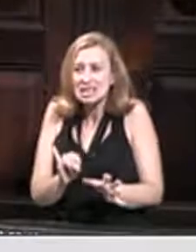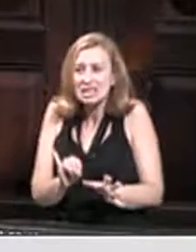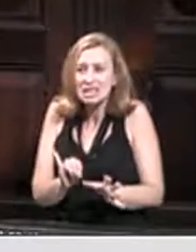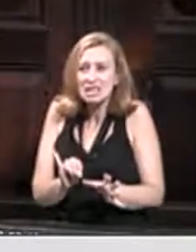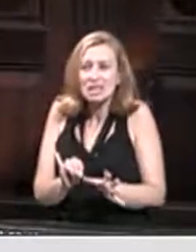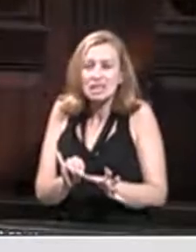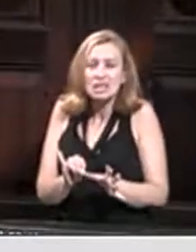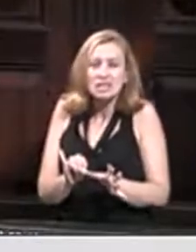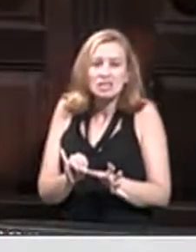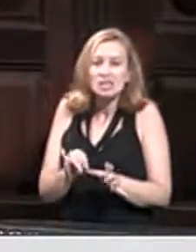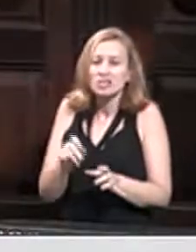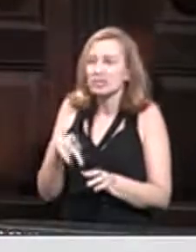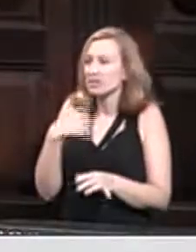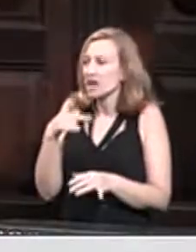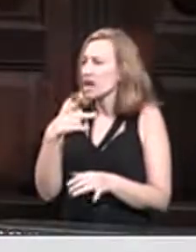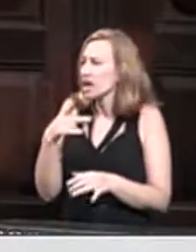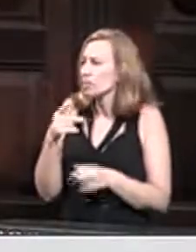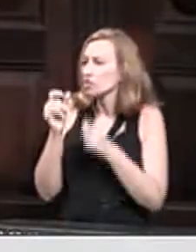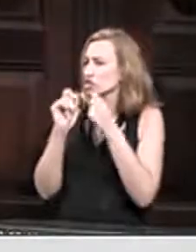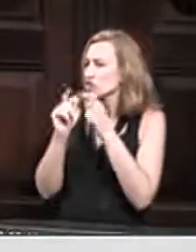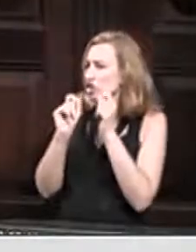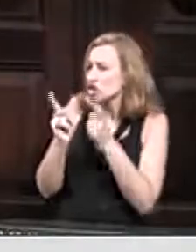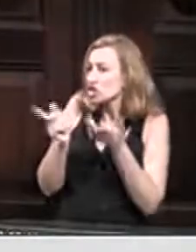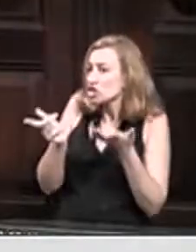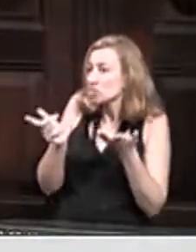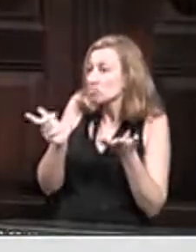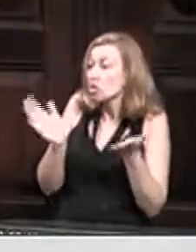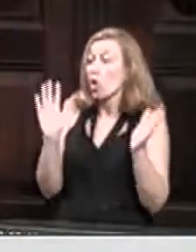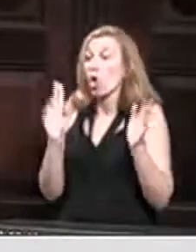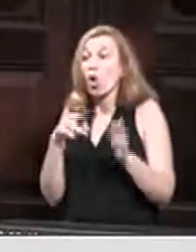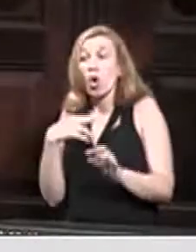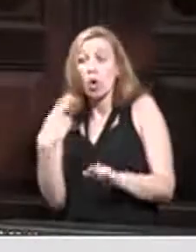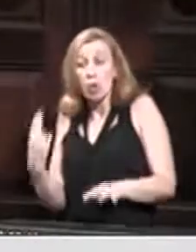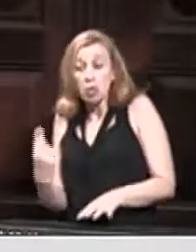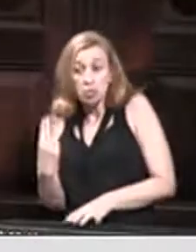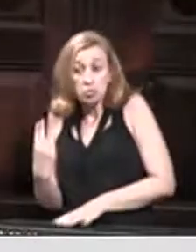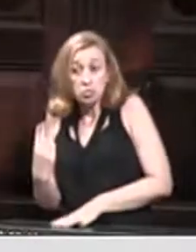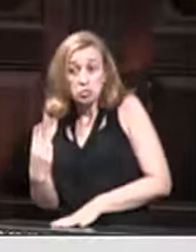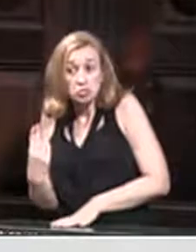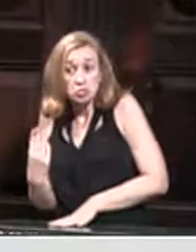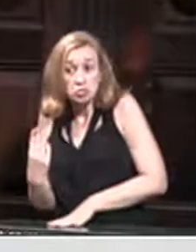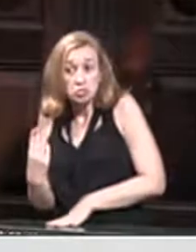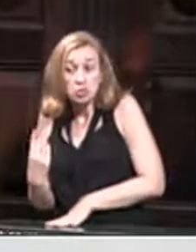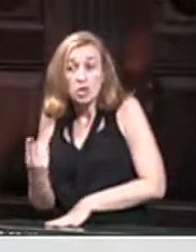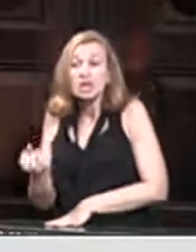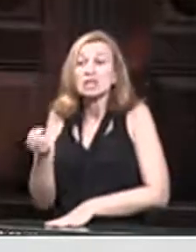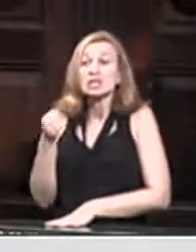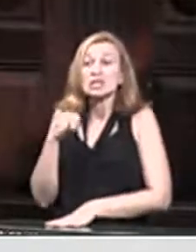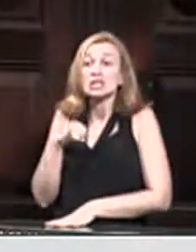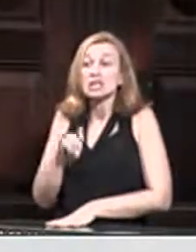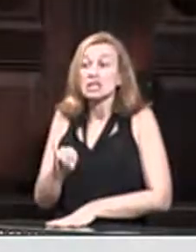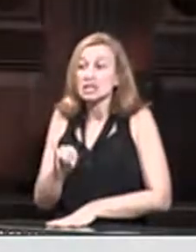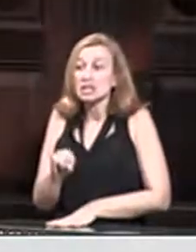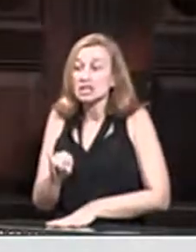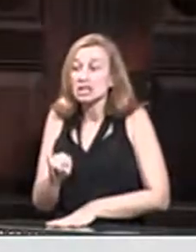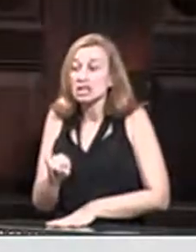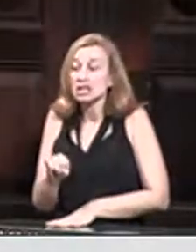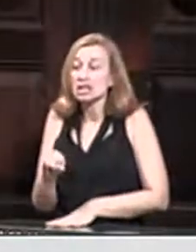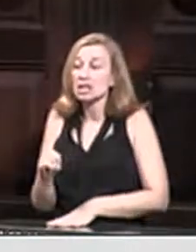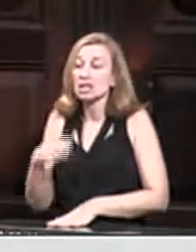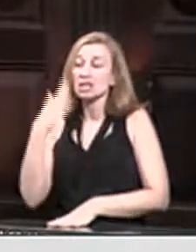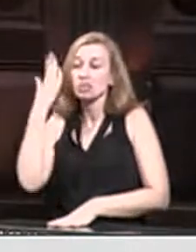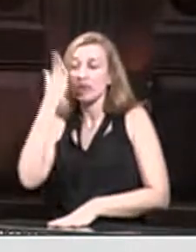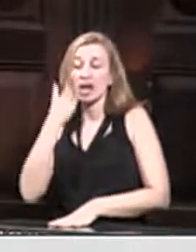somente por diletantismo ou se a participação em palestras e